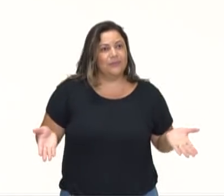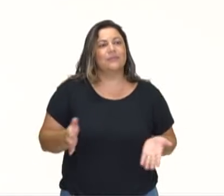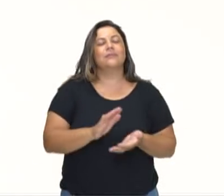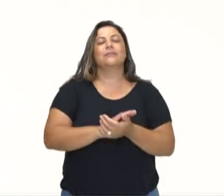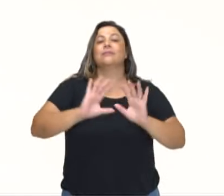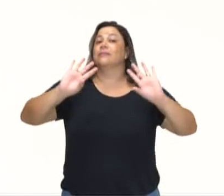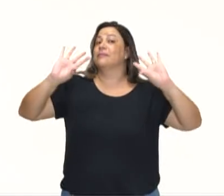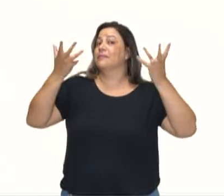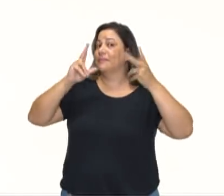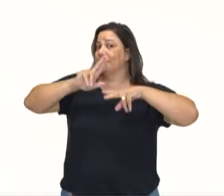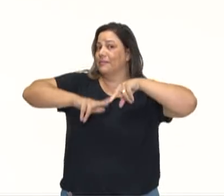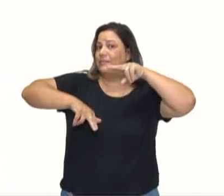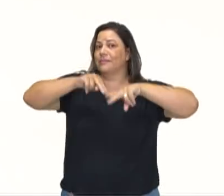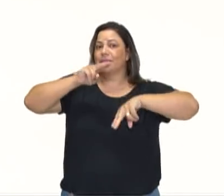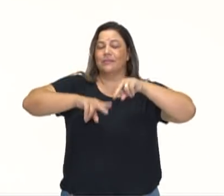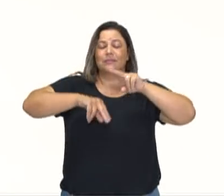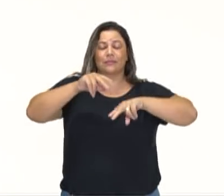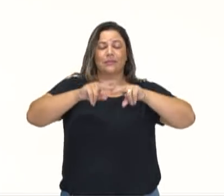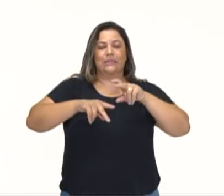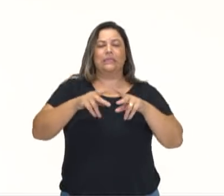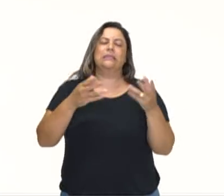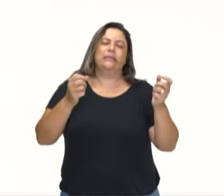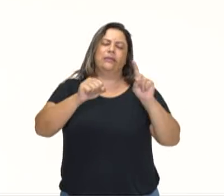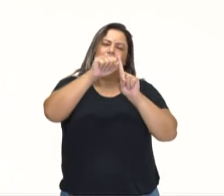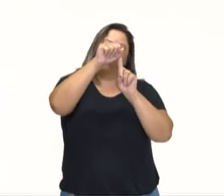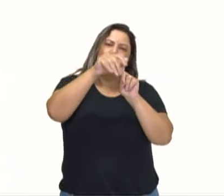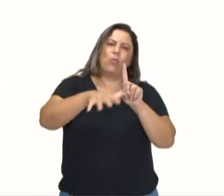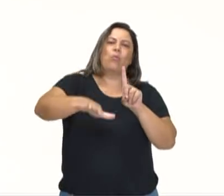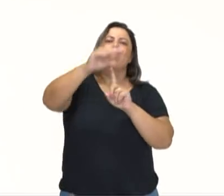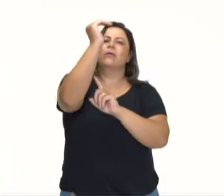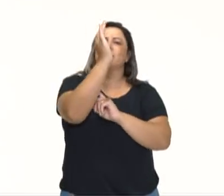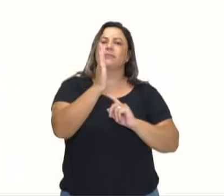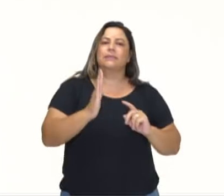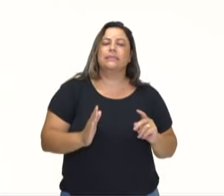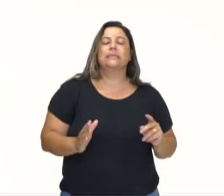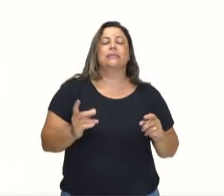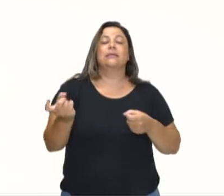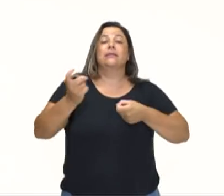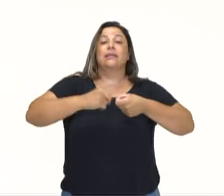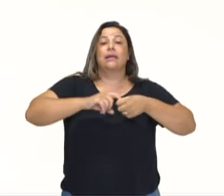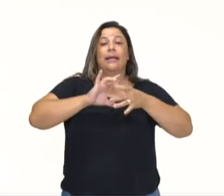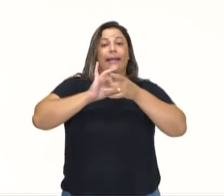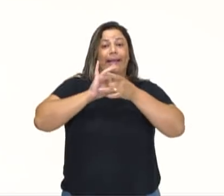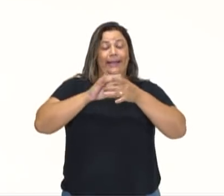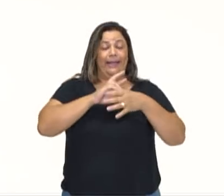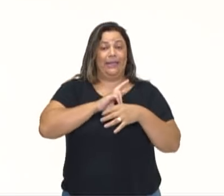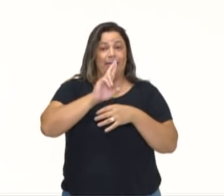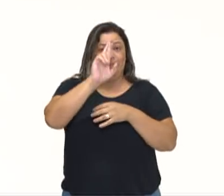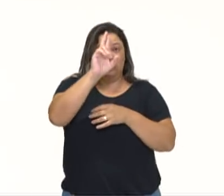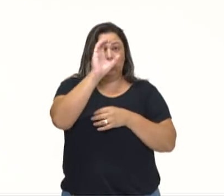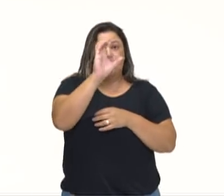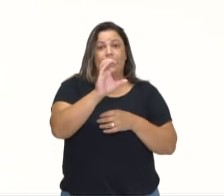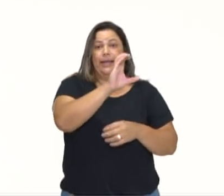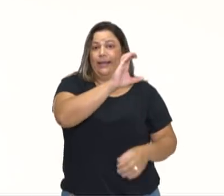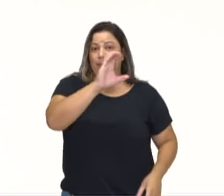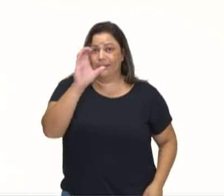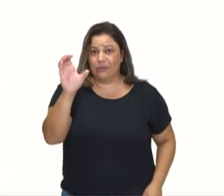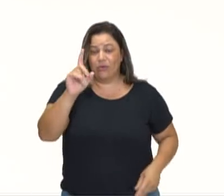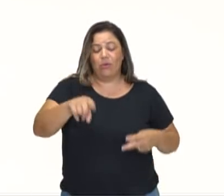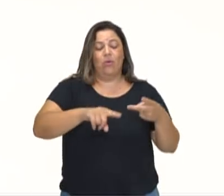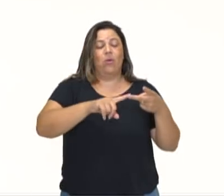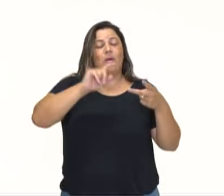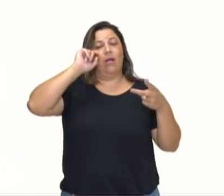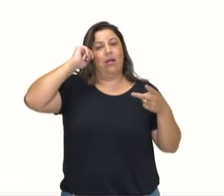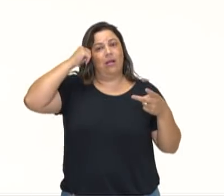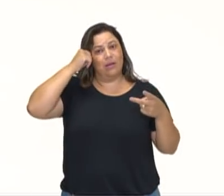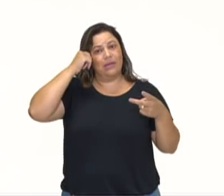juninas são muito populares em todo o Brasil. A festa junina está ligada à religiosidade. Letra A, católica. Letra B, indígena.